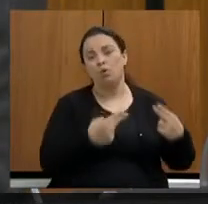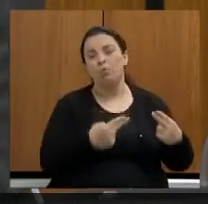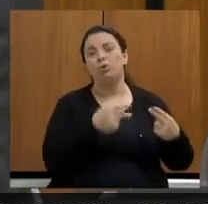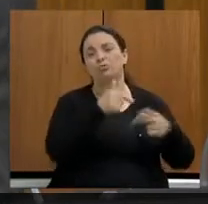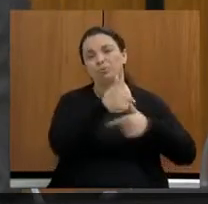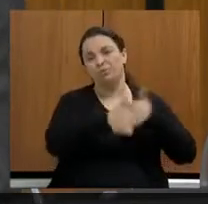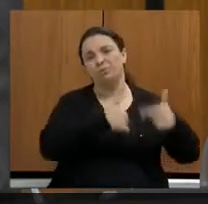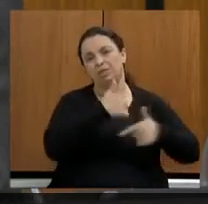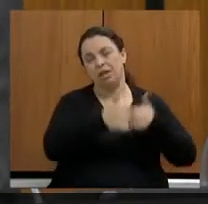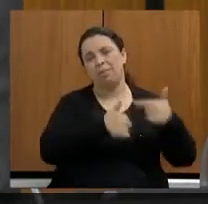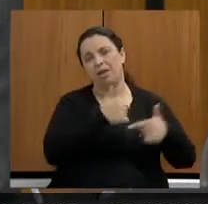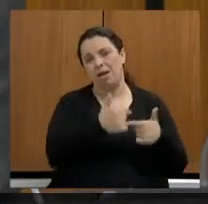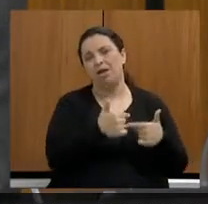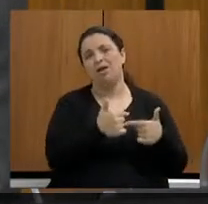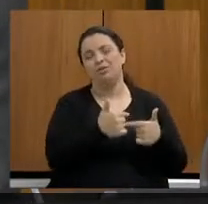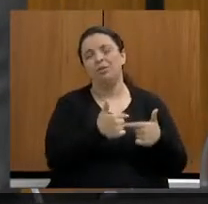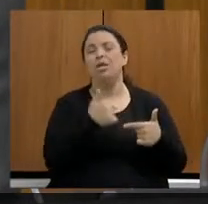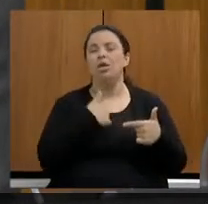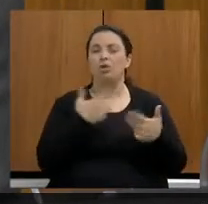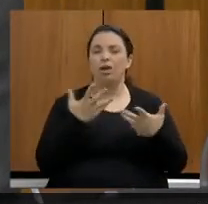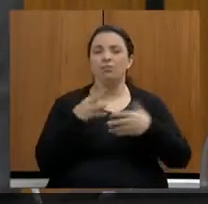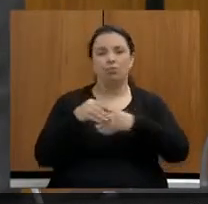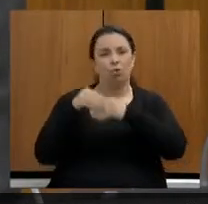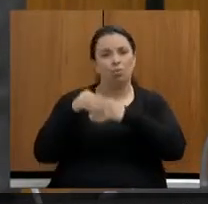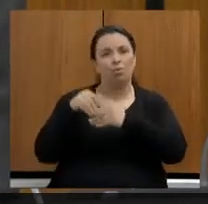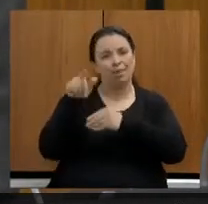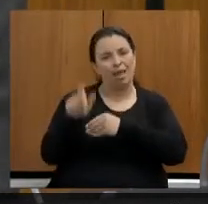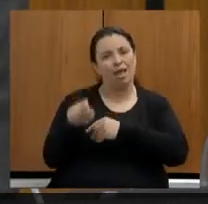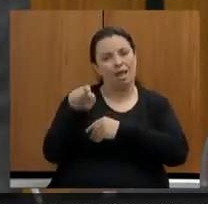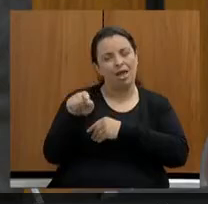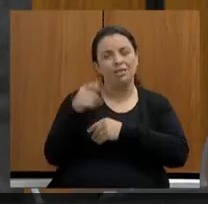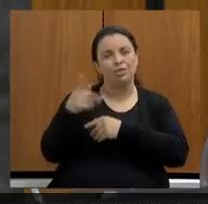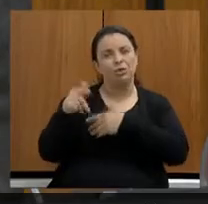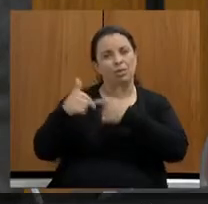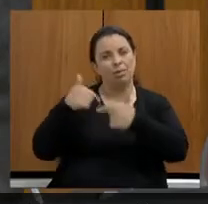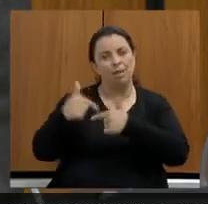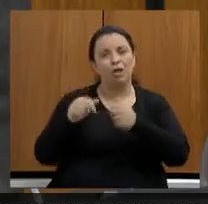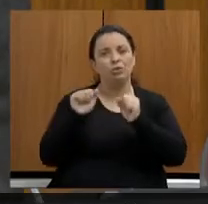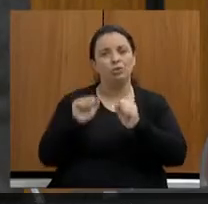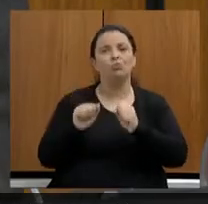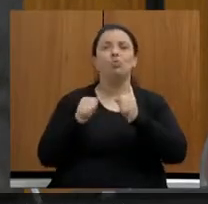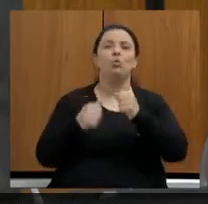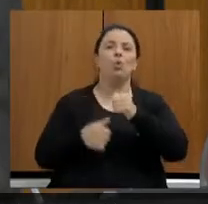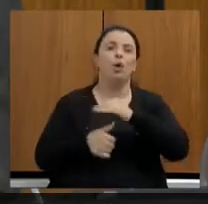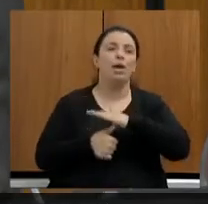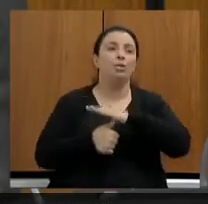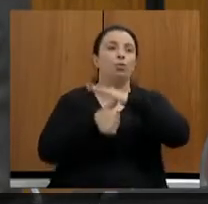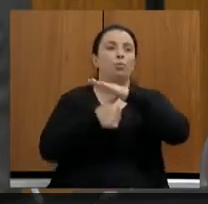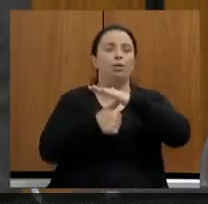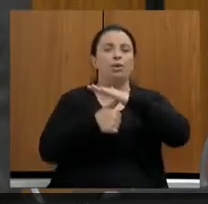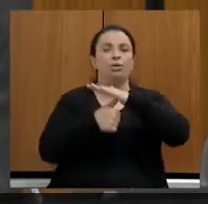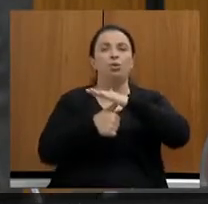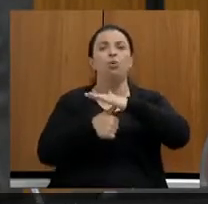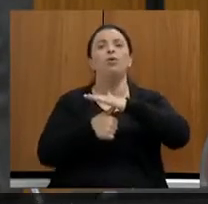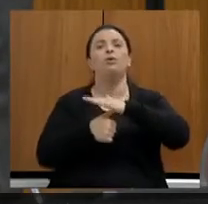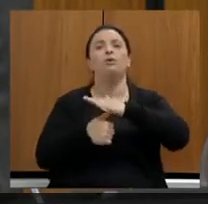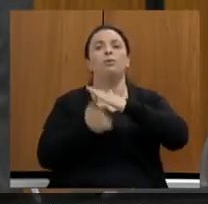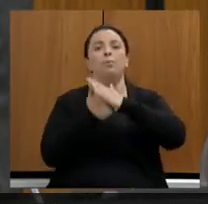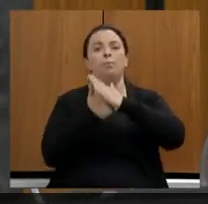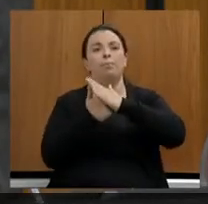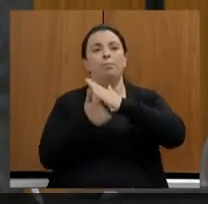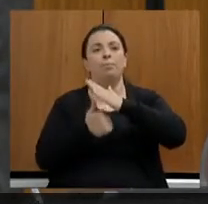unimontes e eu quero também cumprimentar o pelo trabalho que faz juntamente com os pró-reitores e com os professores e